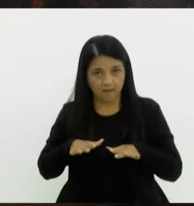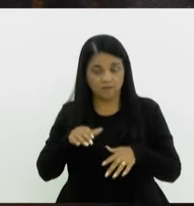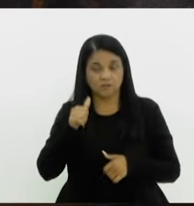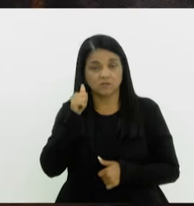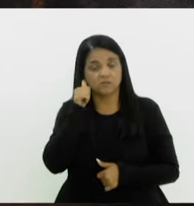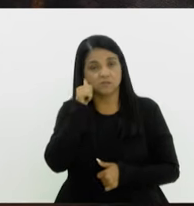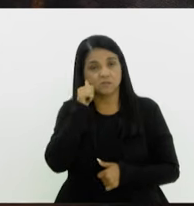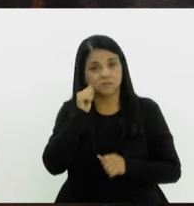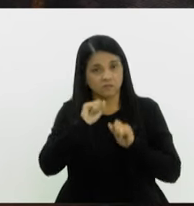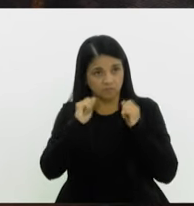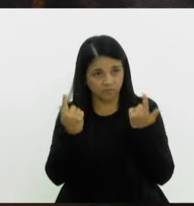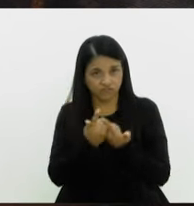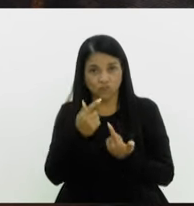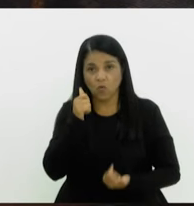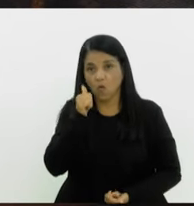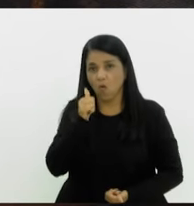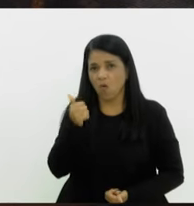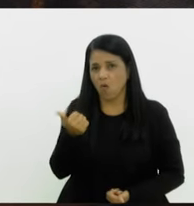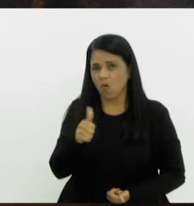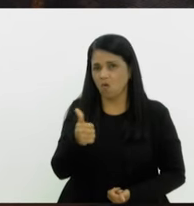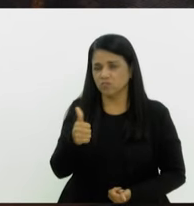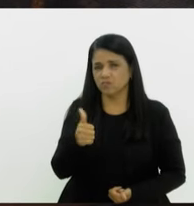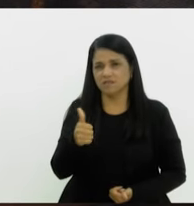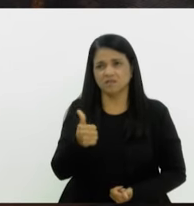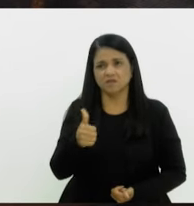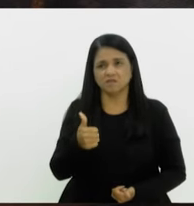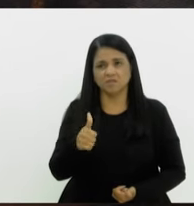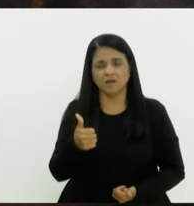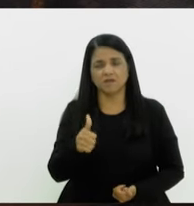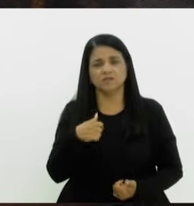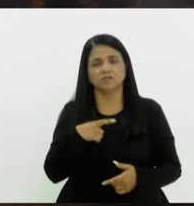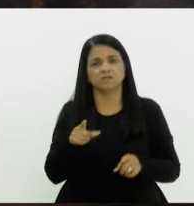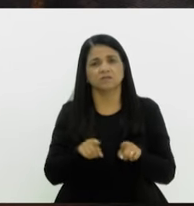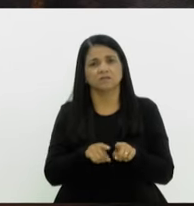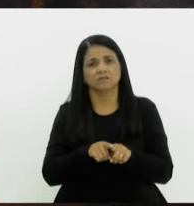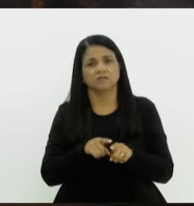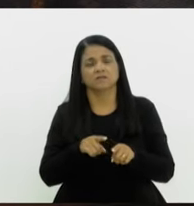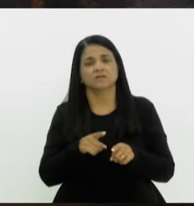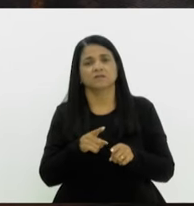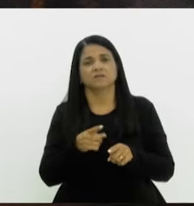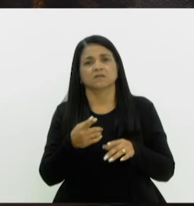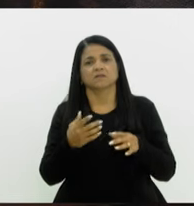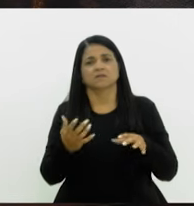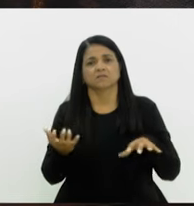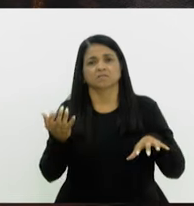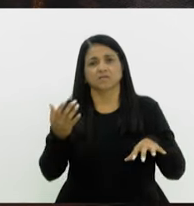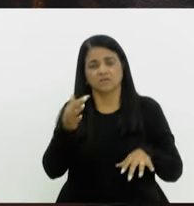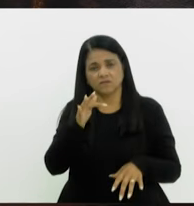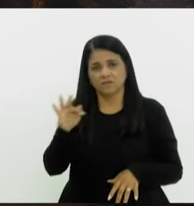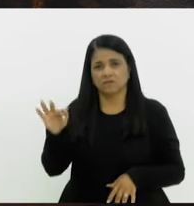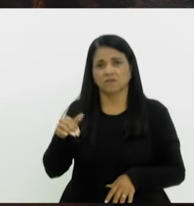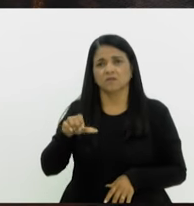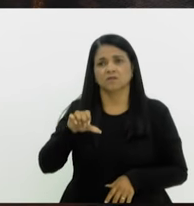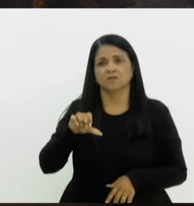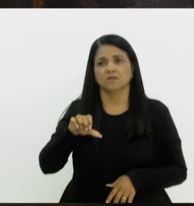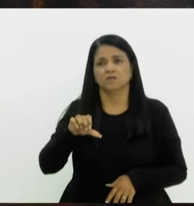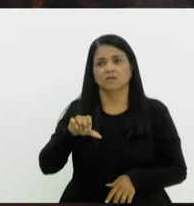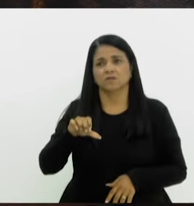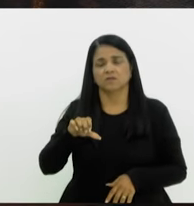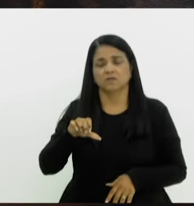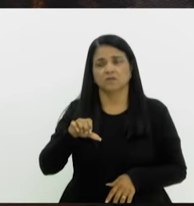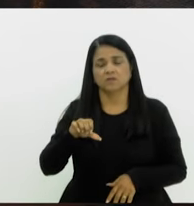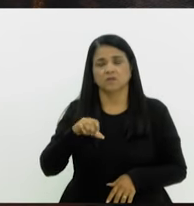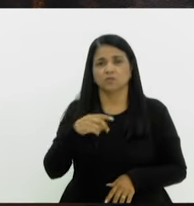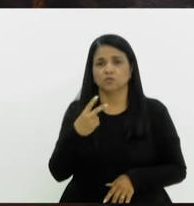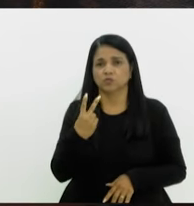ã na Câmara Federal São 91 mulheres hoje temos somente duas governadoras